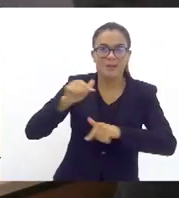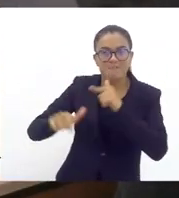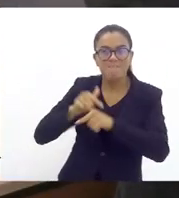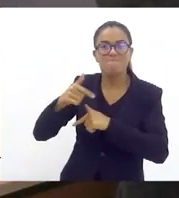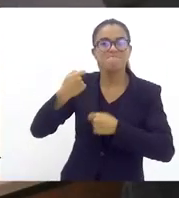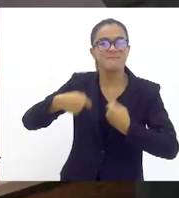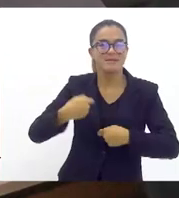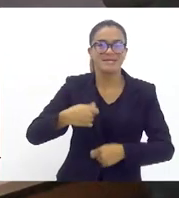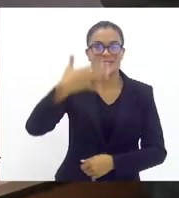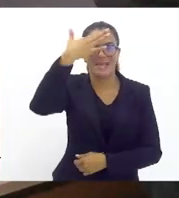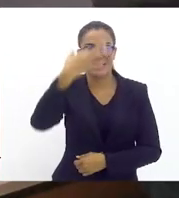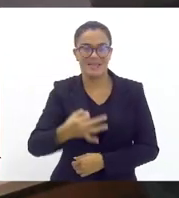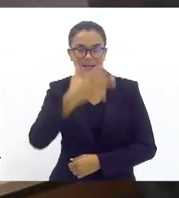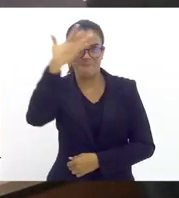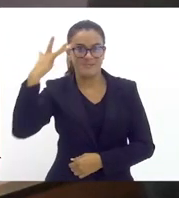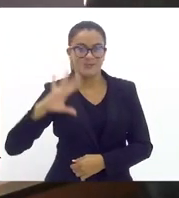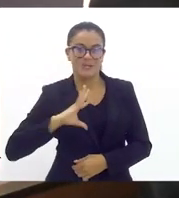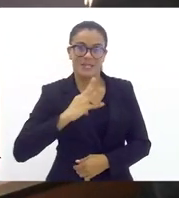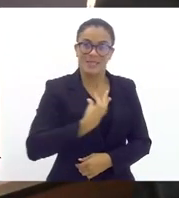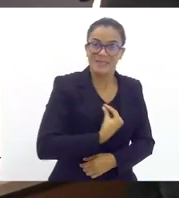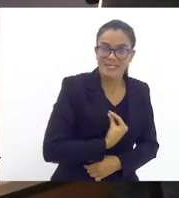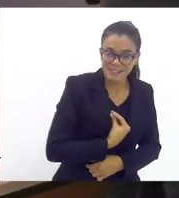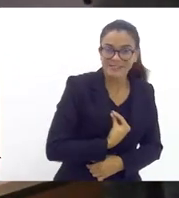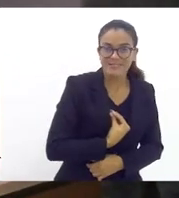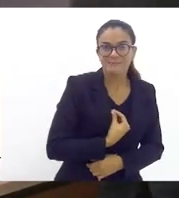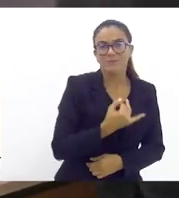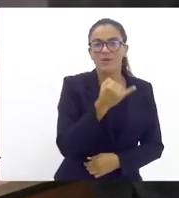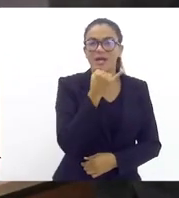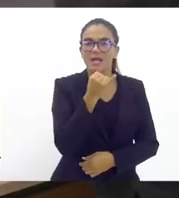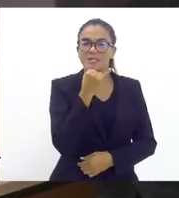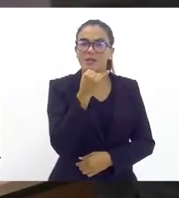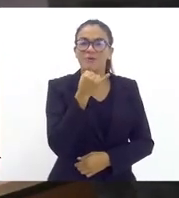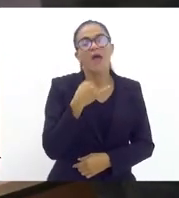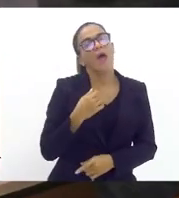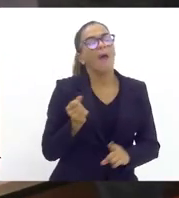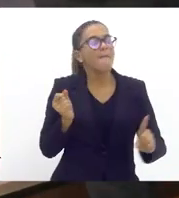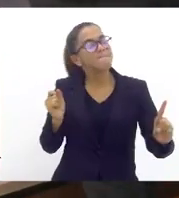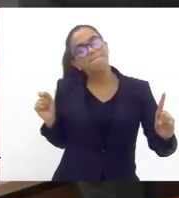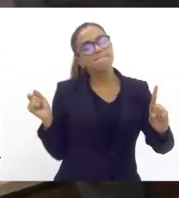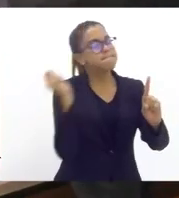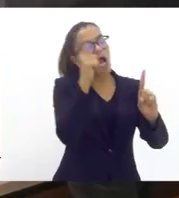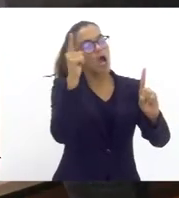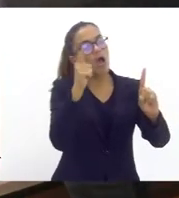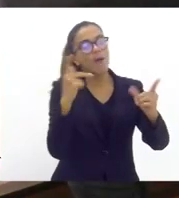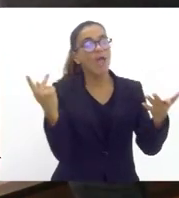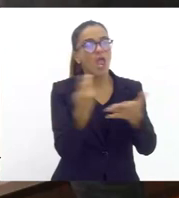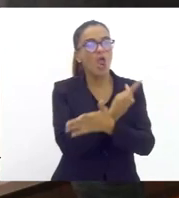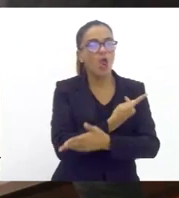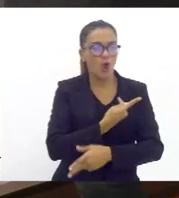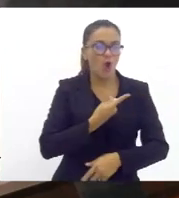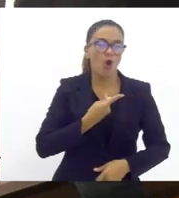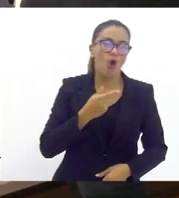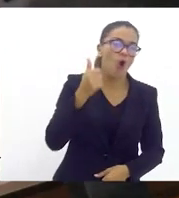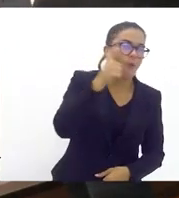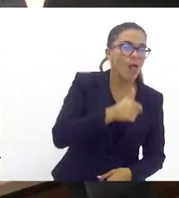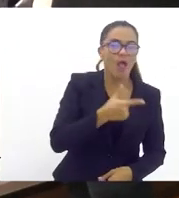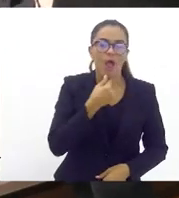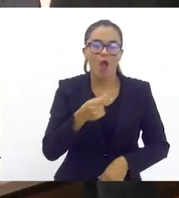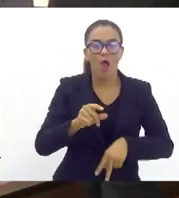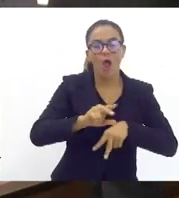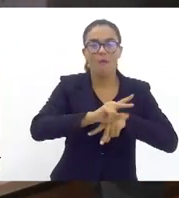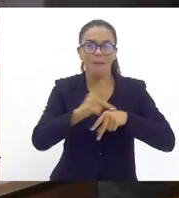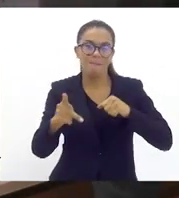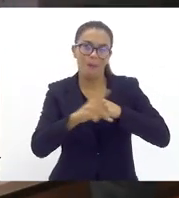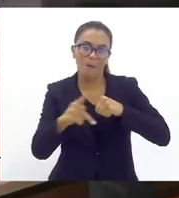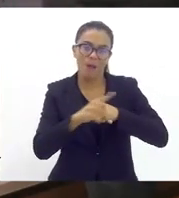precisam entender que pessoas trans... Quando, por exemplo, a pessoa dá um fora em você porque você errou o pronome, aí vai pensar, as pessoas trans